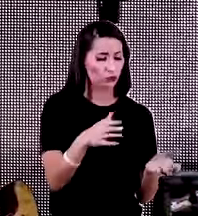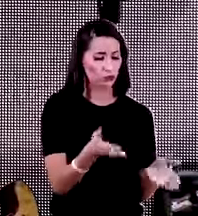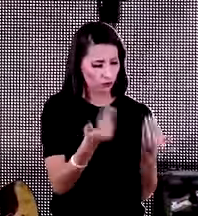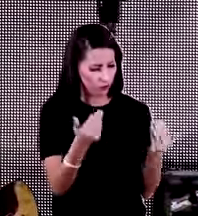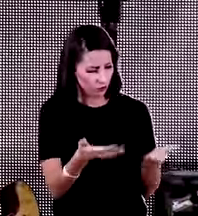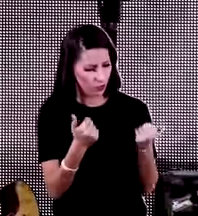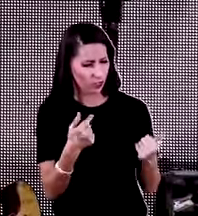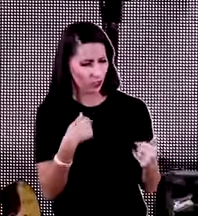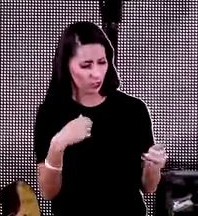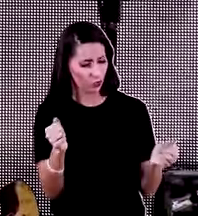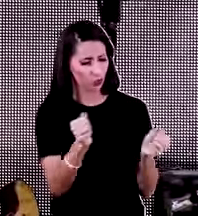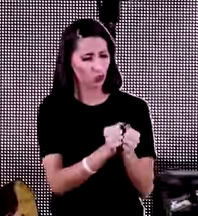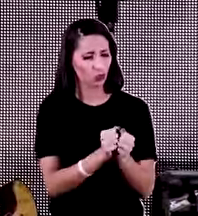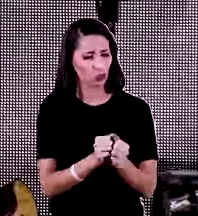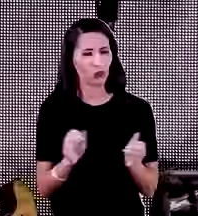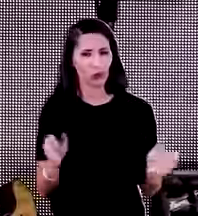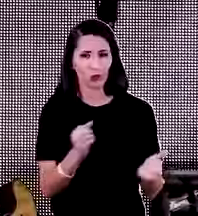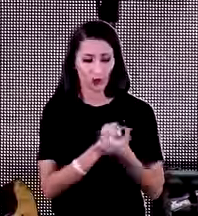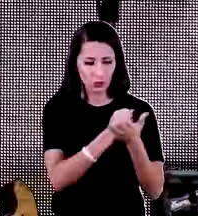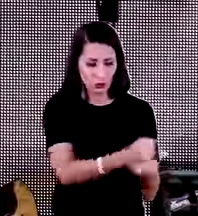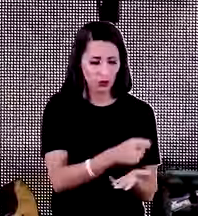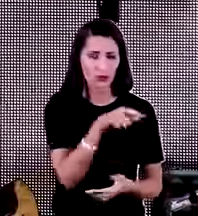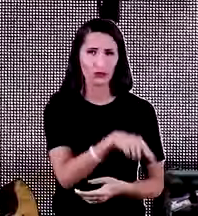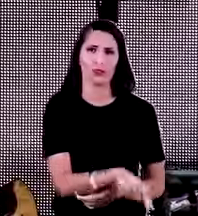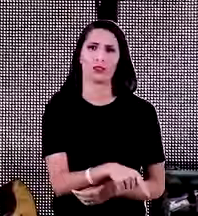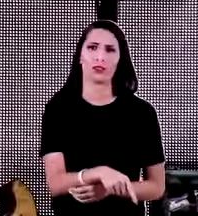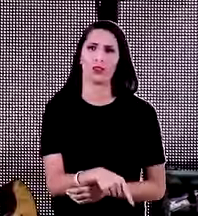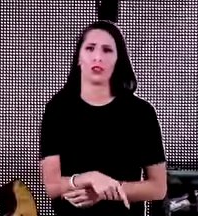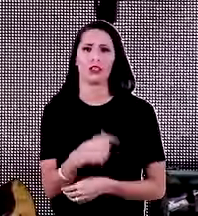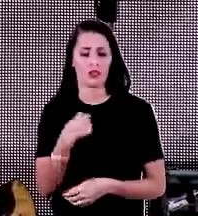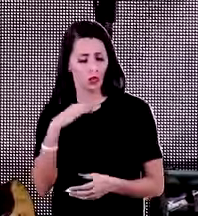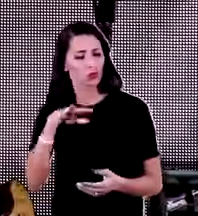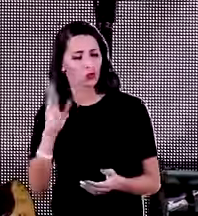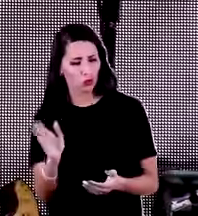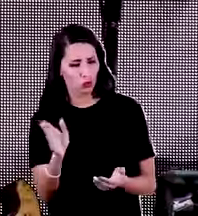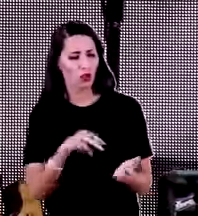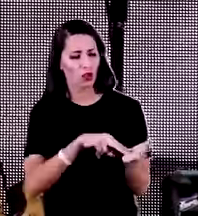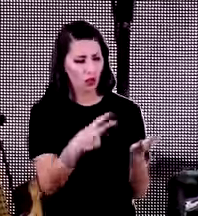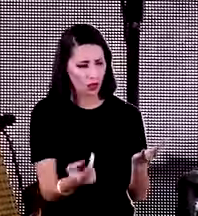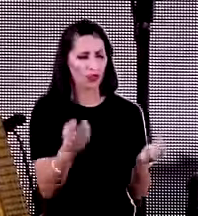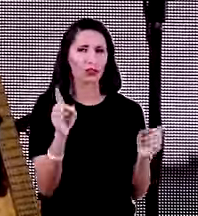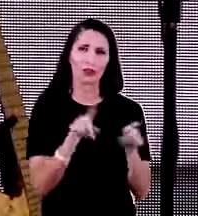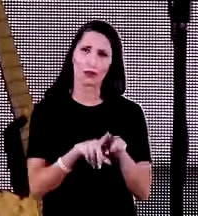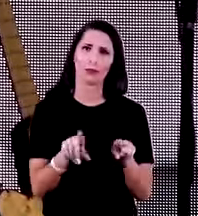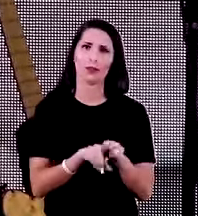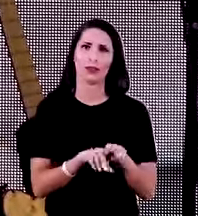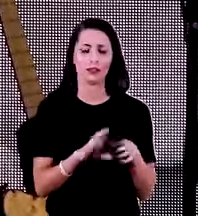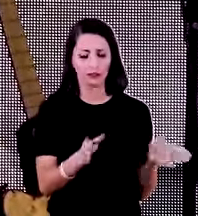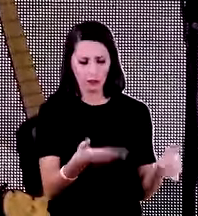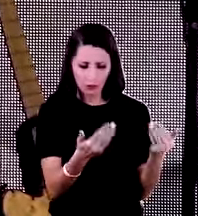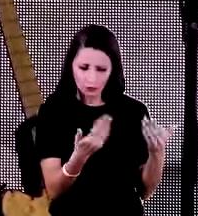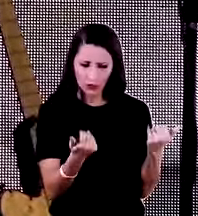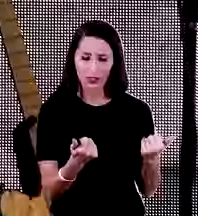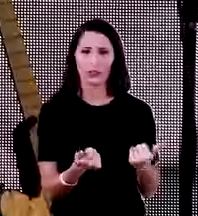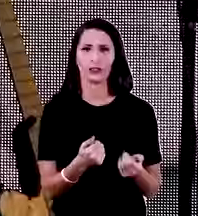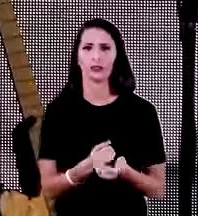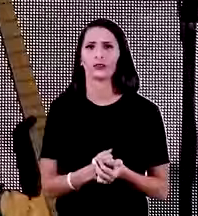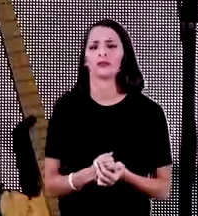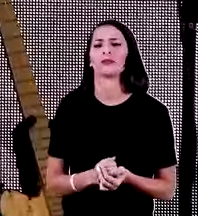te ajudar. Na vida da gente é assim. Sempre vai ter esses três tipos de pessoas. Já